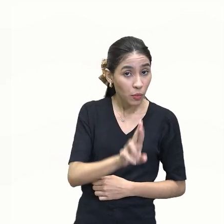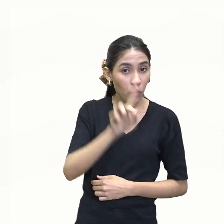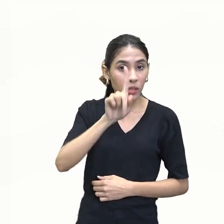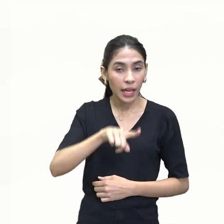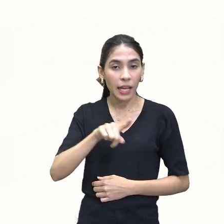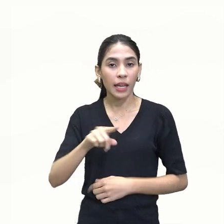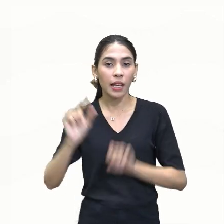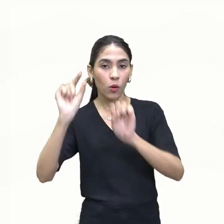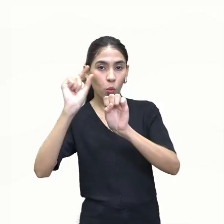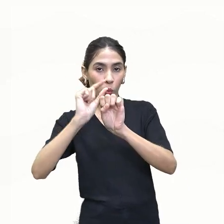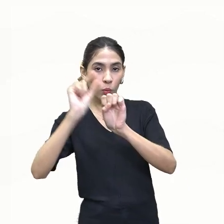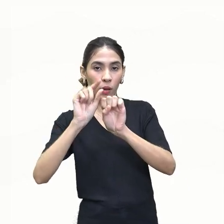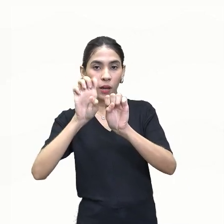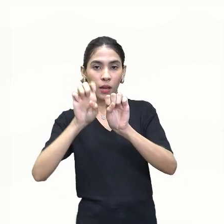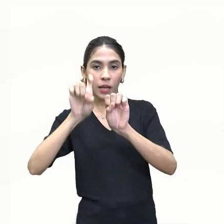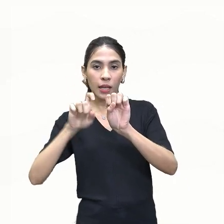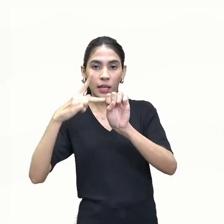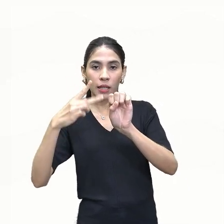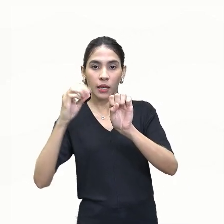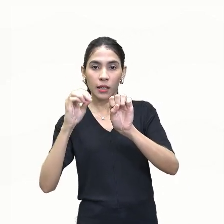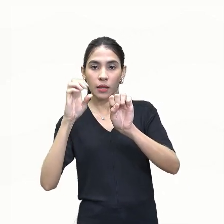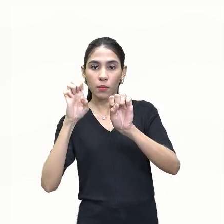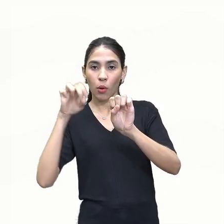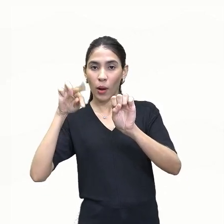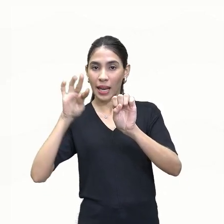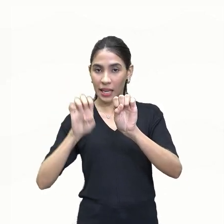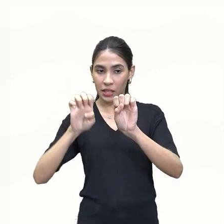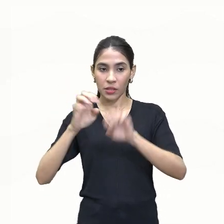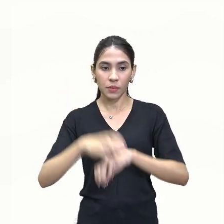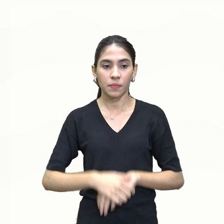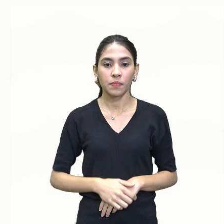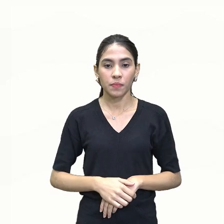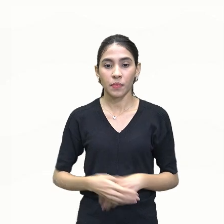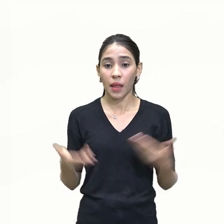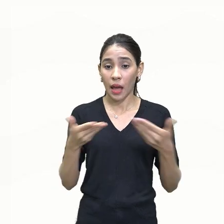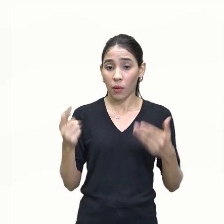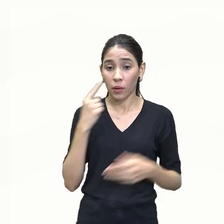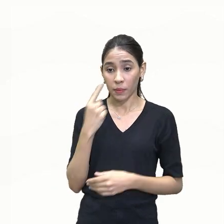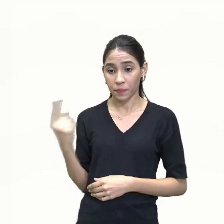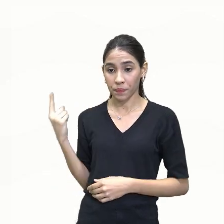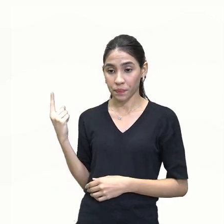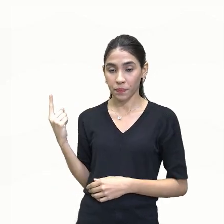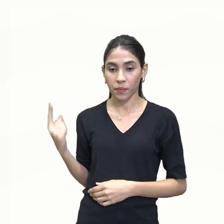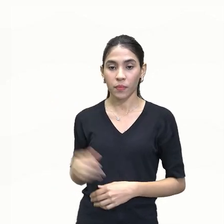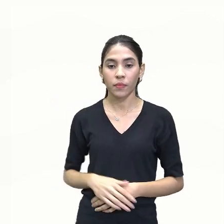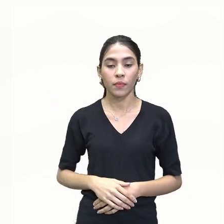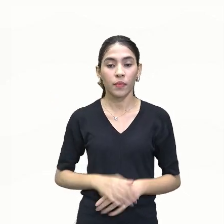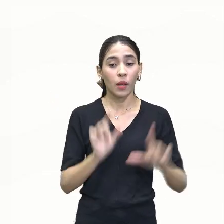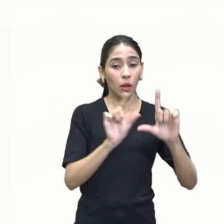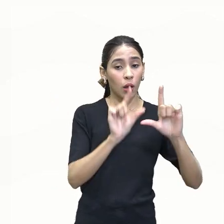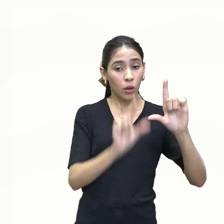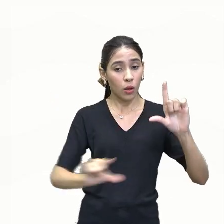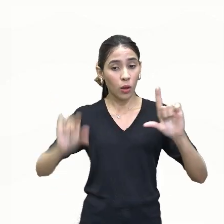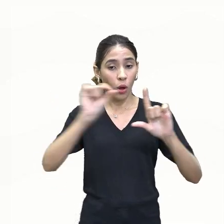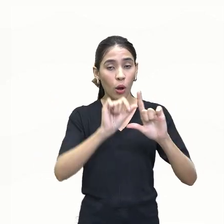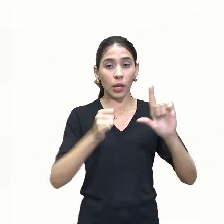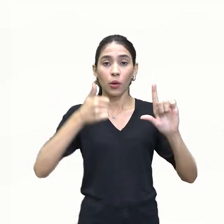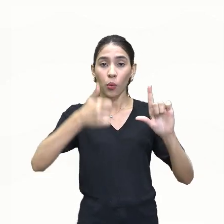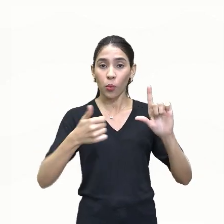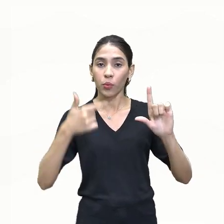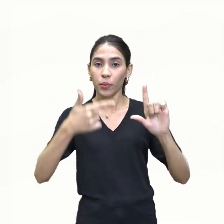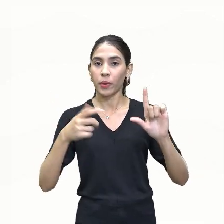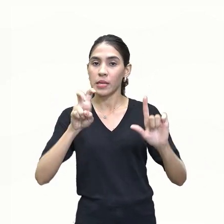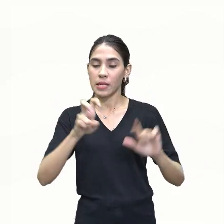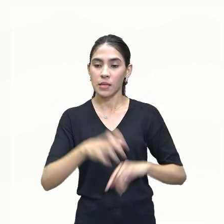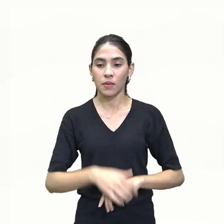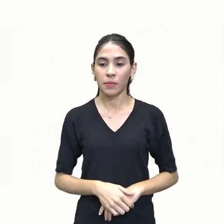tá? Continuando, nós temos aqui, ó, o log de 125 na base 5. Vamos limpar aqui a nossa tela e